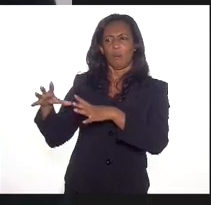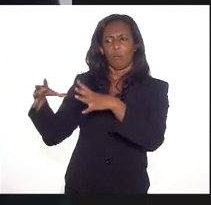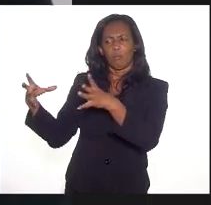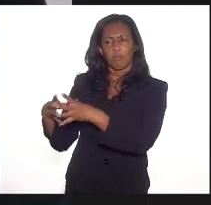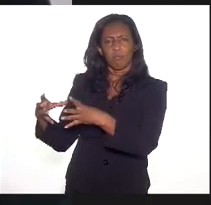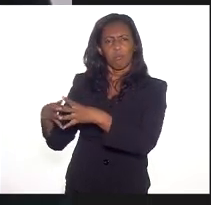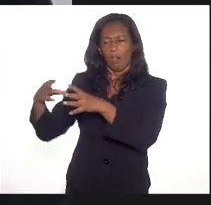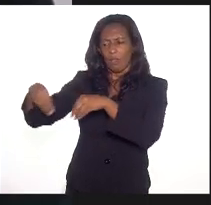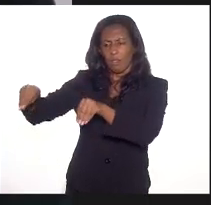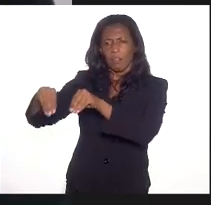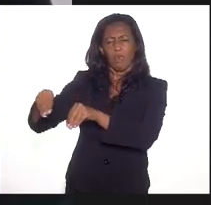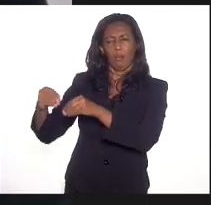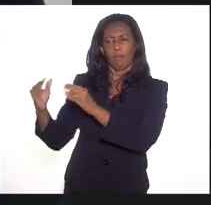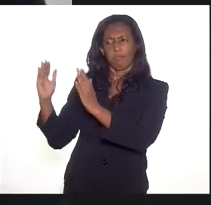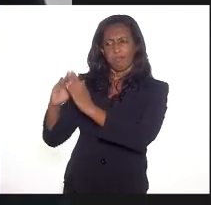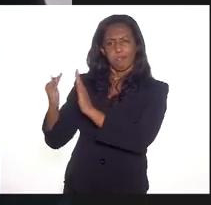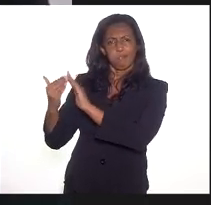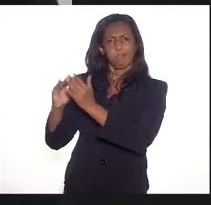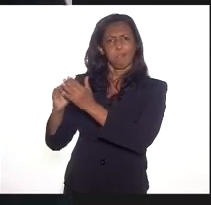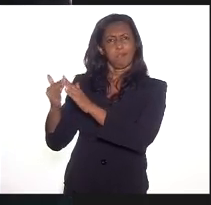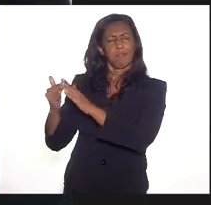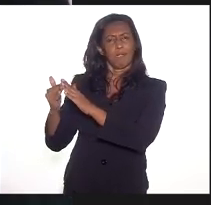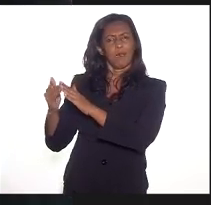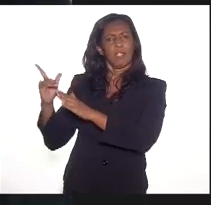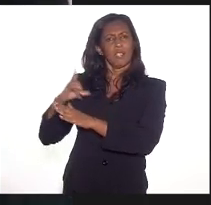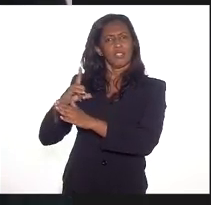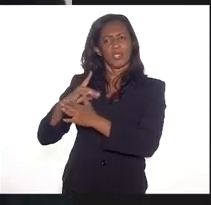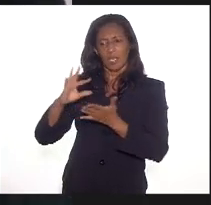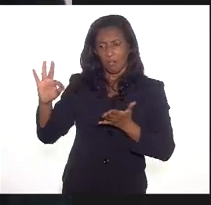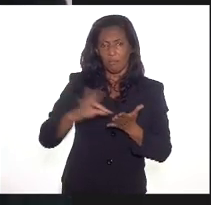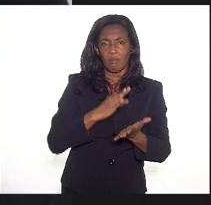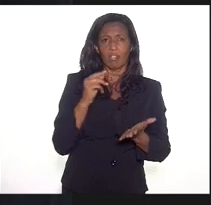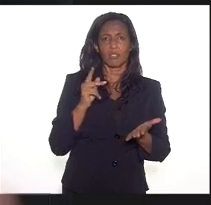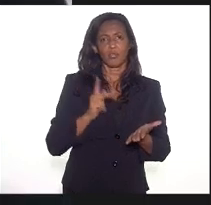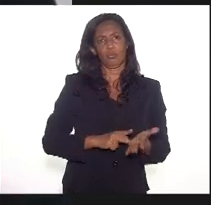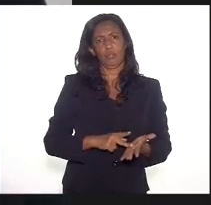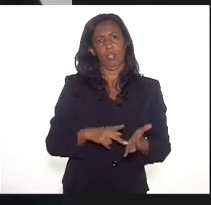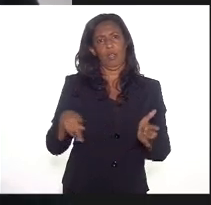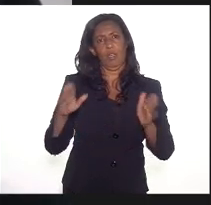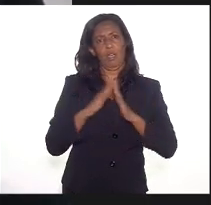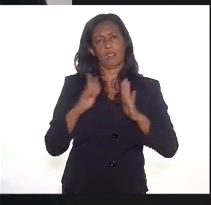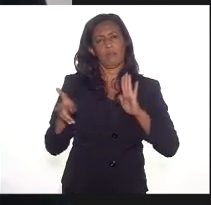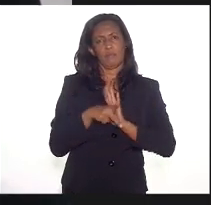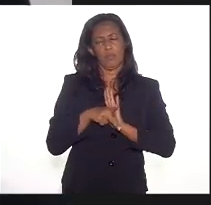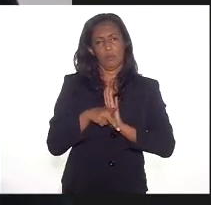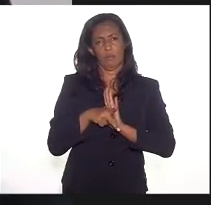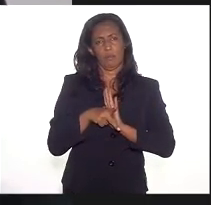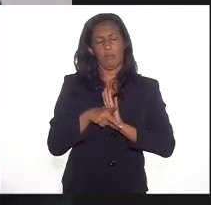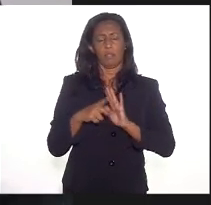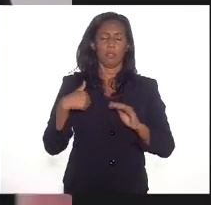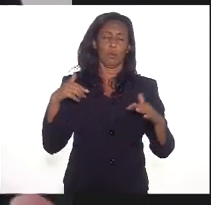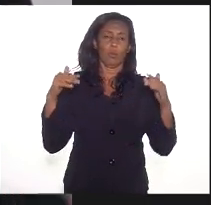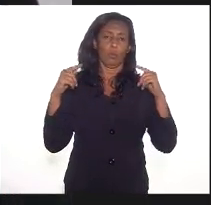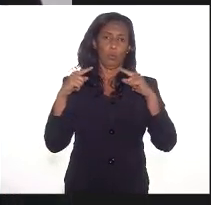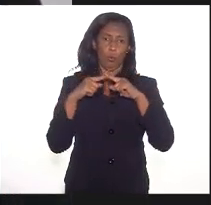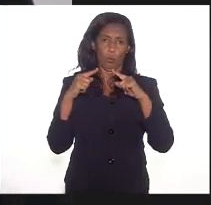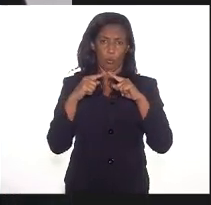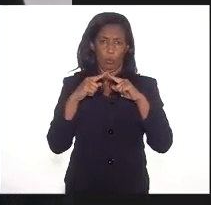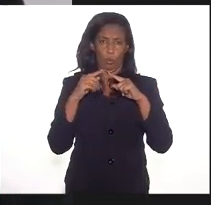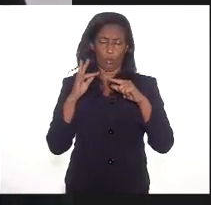na terra, 30, 40 anos de ter a escritura. E aí, eu concordo que lá